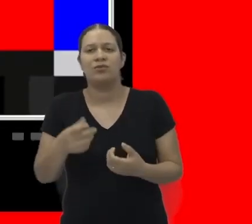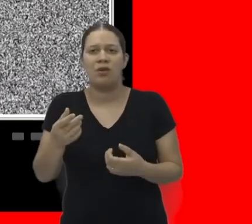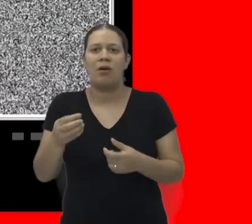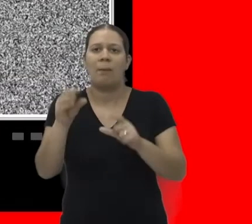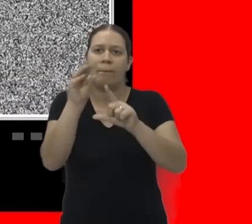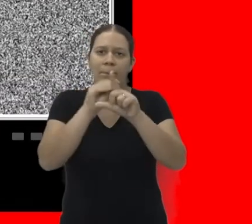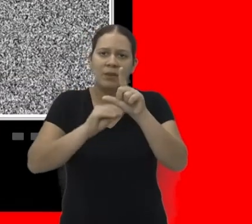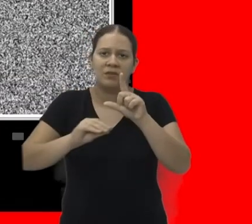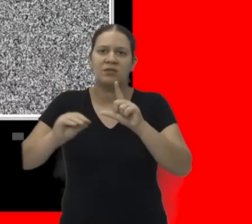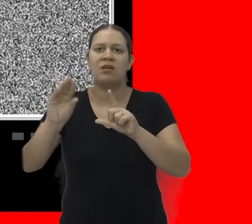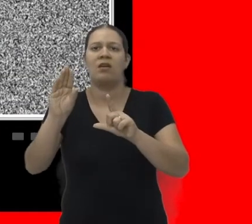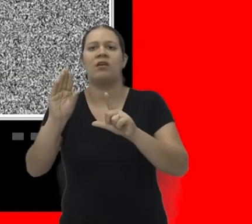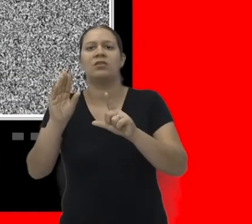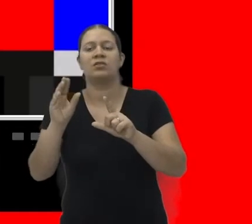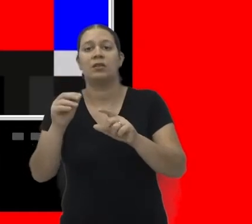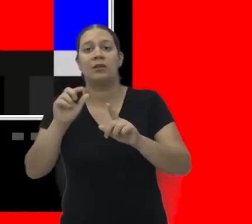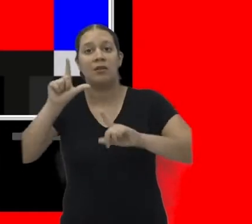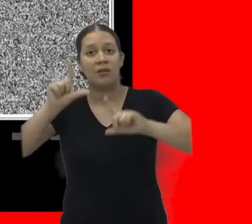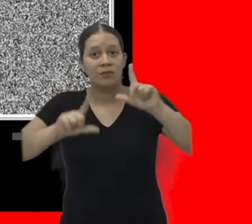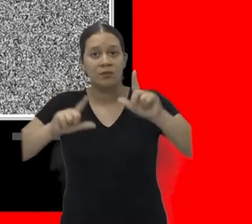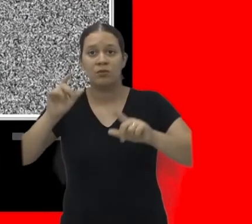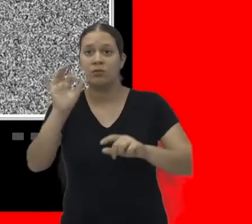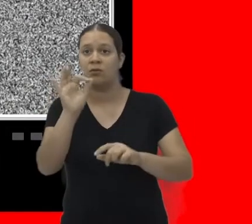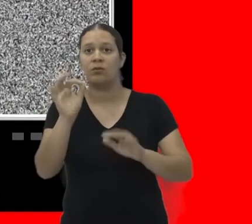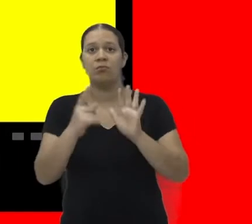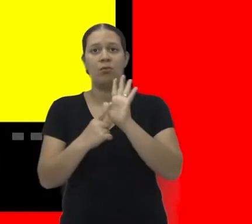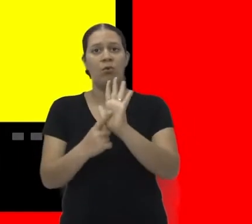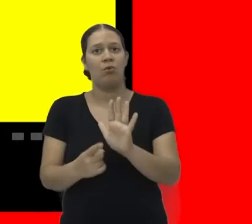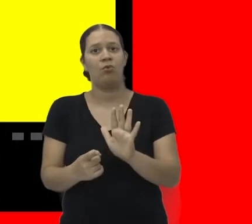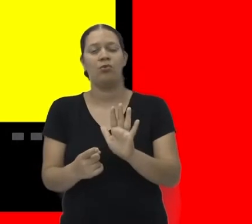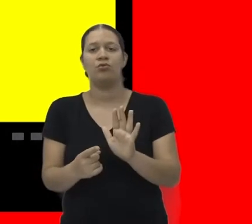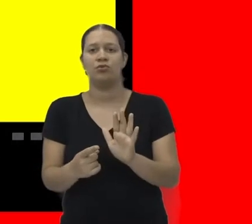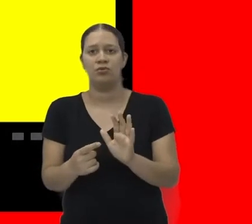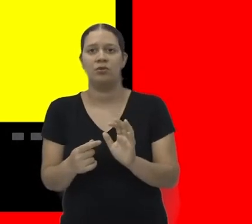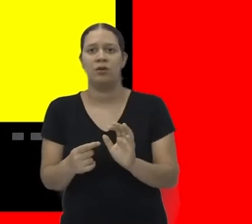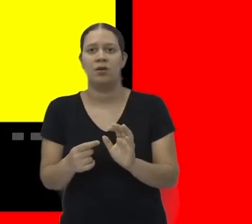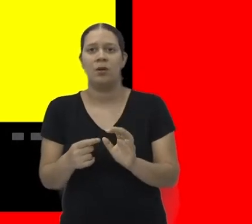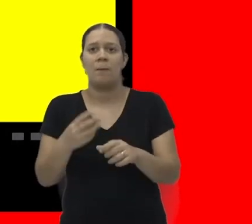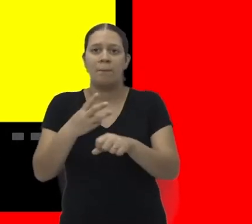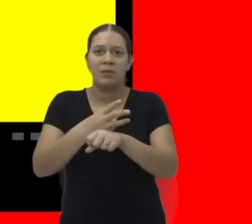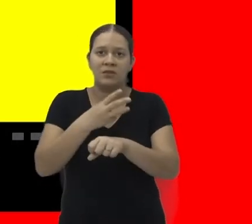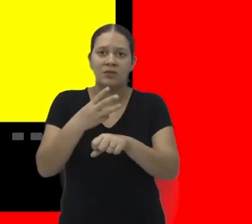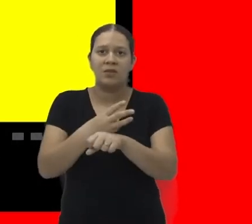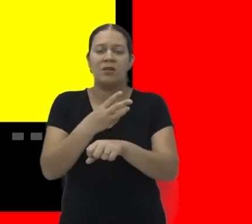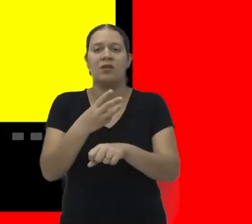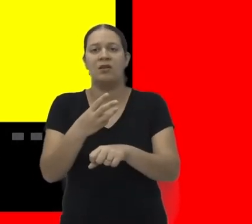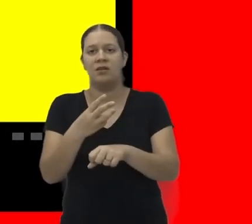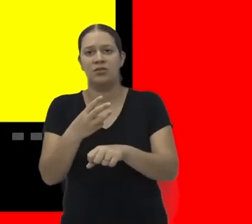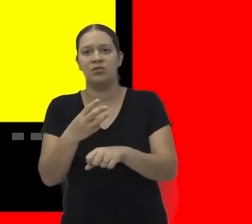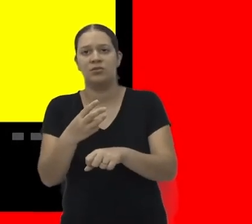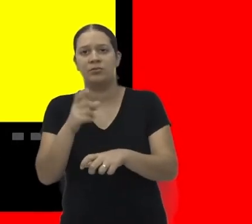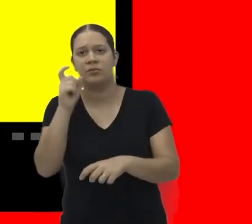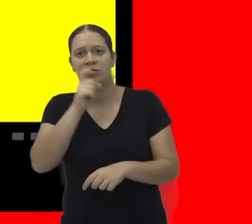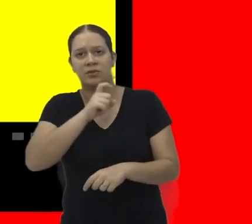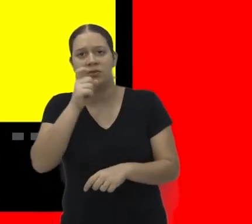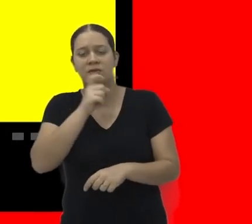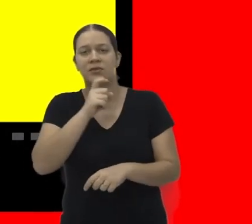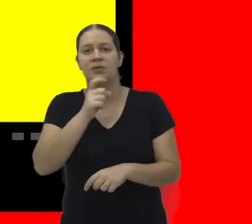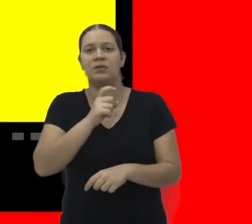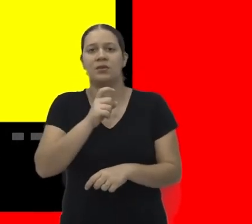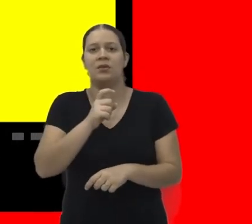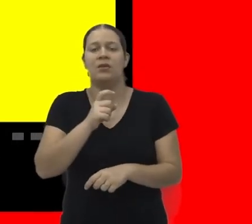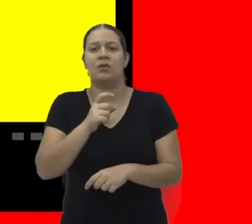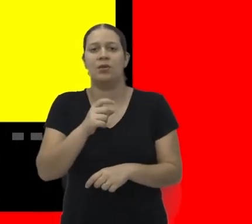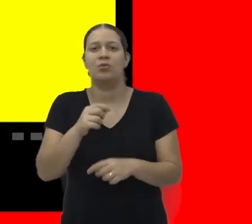divulgar, porque isso a rede de televisão não mostra. Tenha muito cuidado com mensagens alarmistas, com acontecimentos